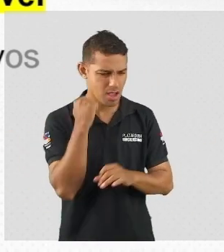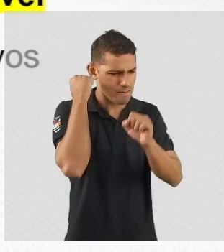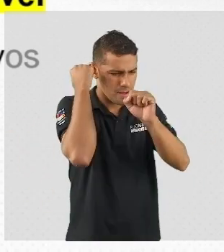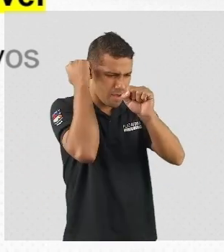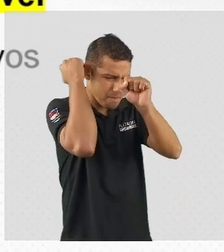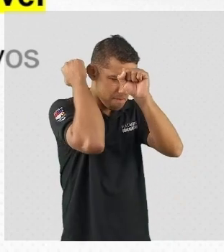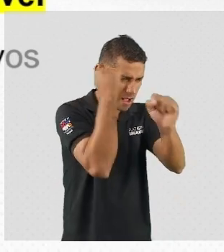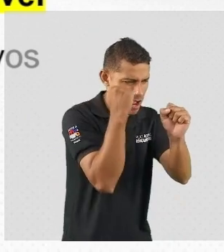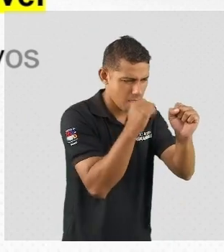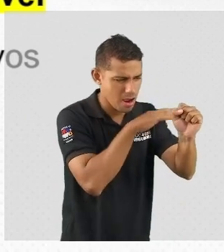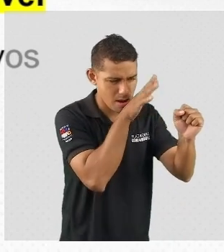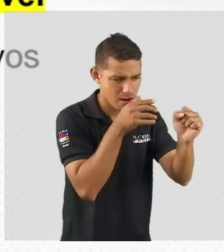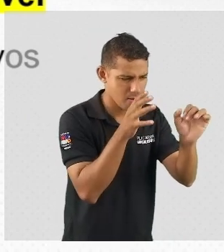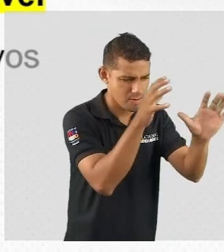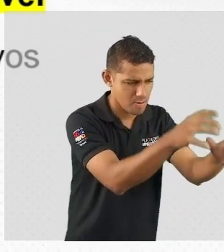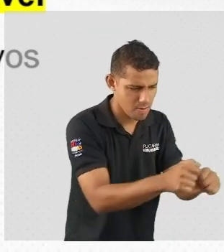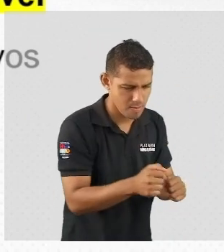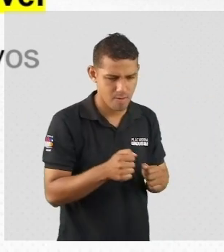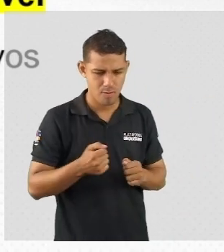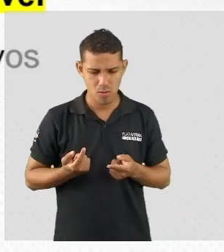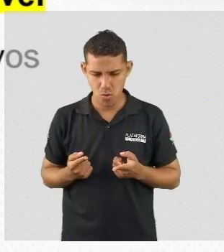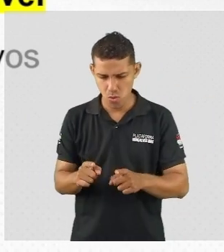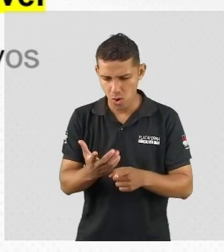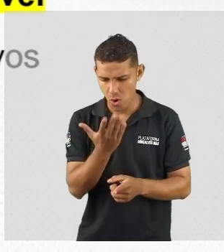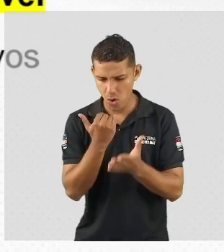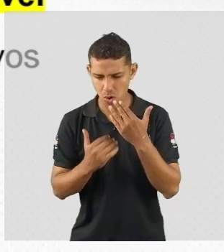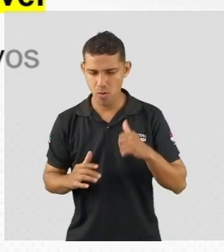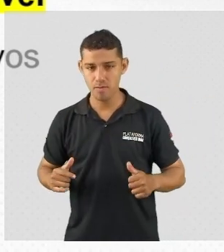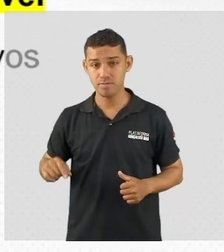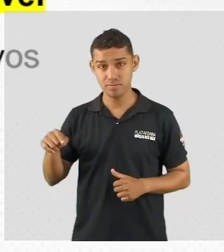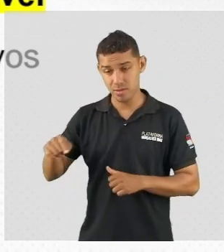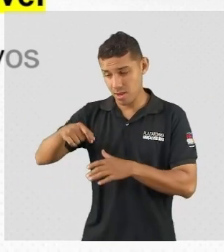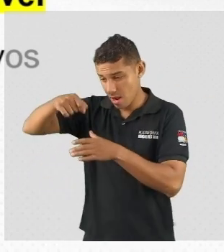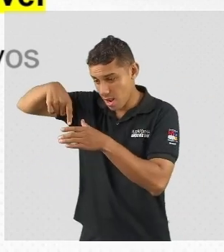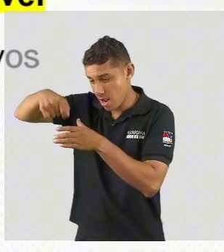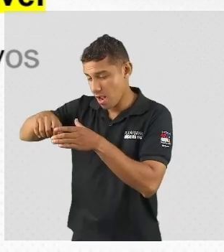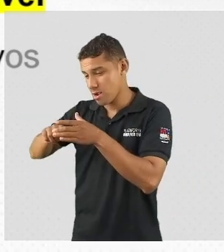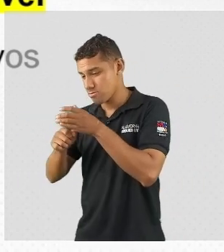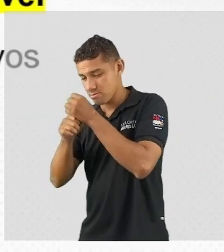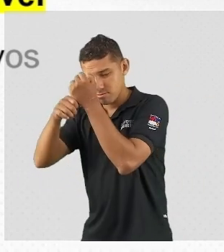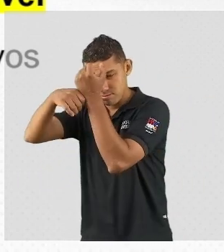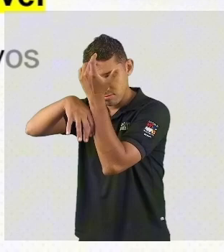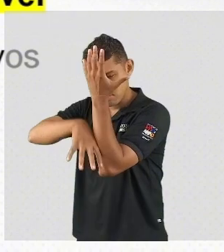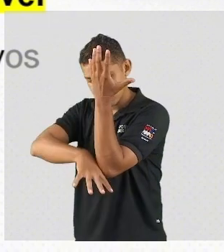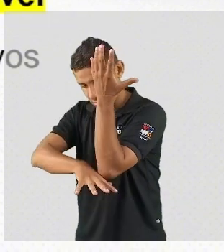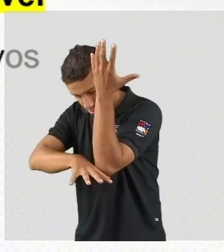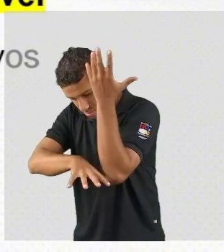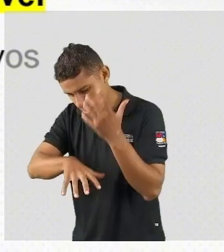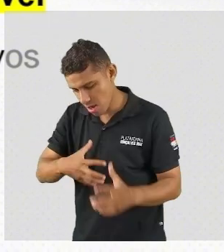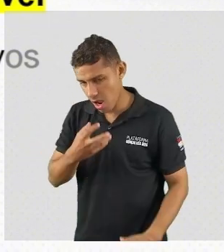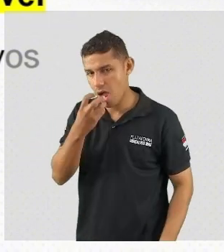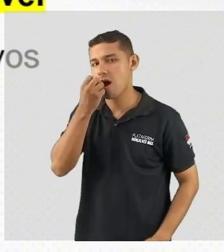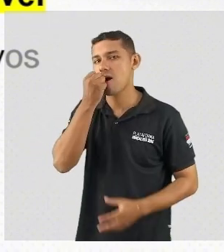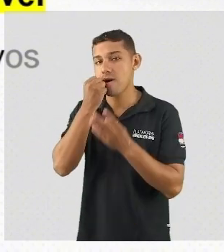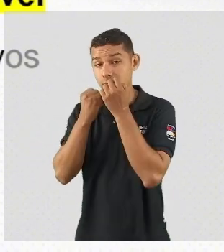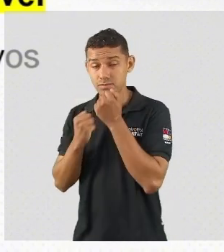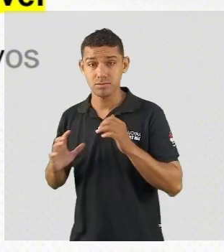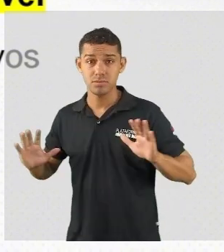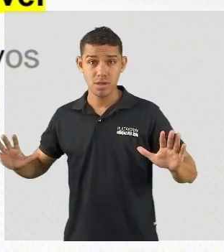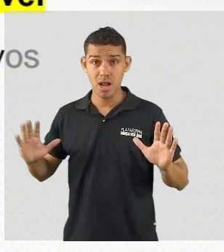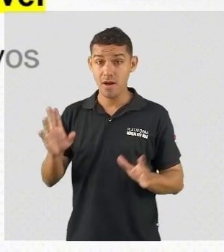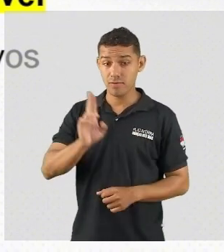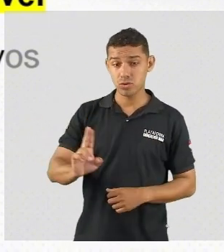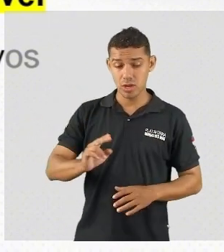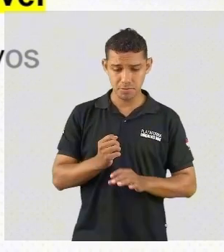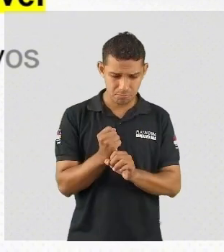vai guardar um pouco, às vezes não, ele vai comer raízes, ele vai utilizar de instrumentos que nós já vamos verificar nos vários